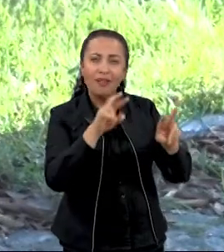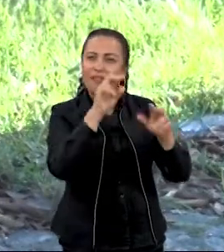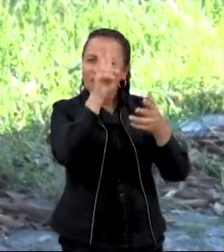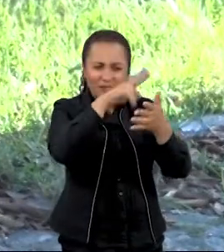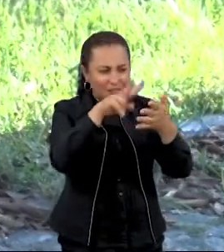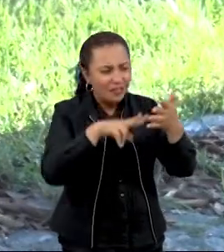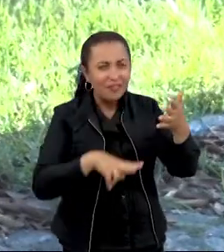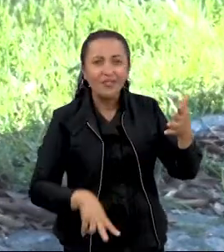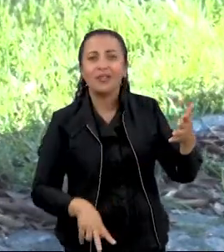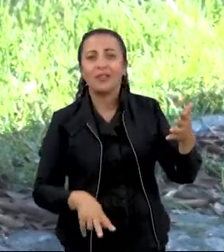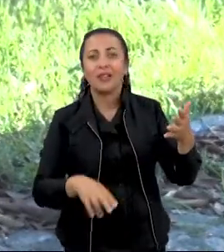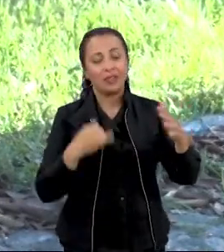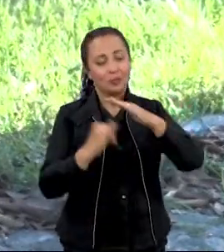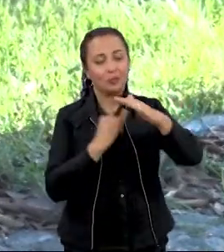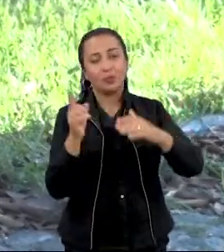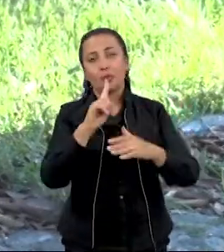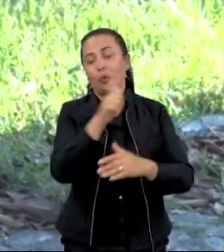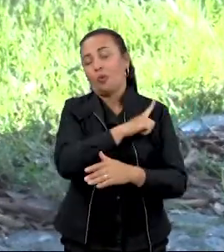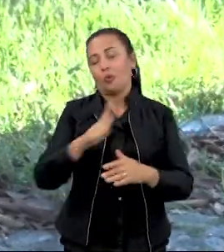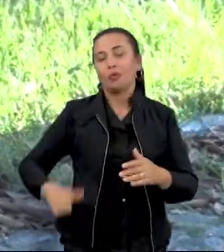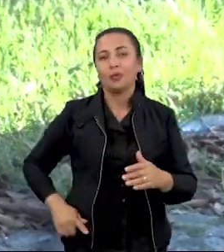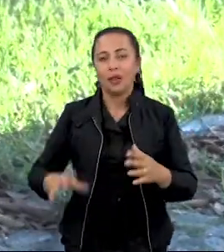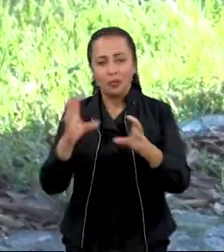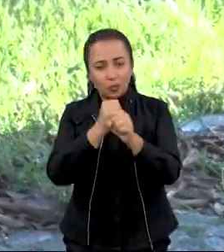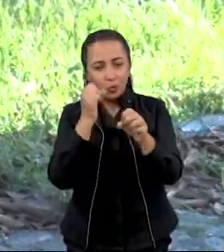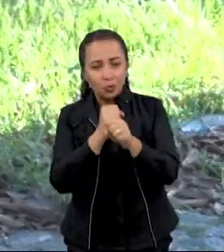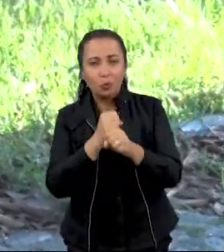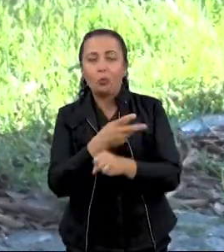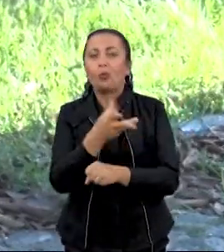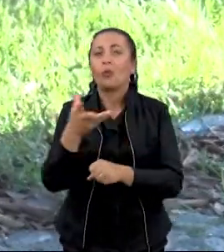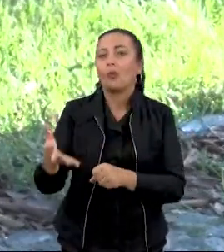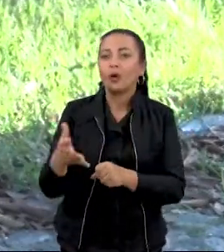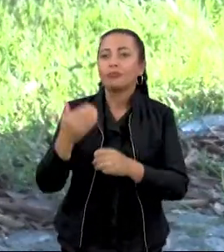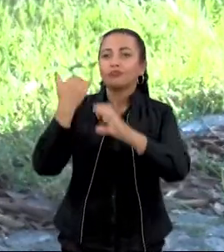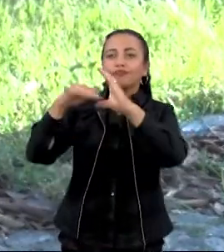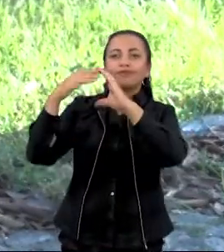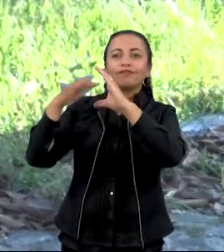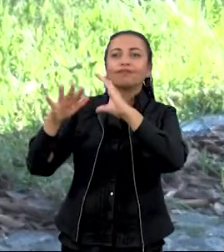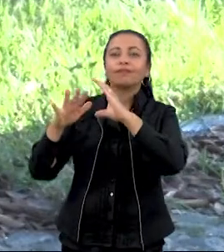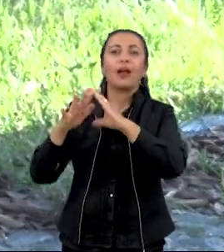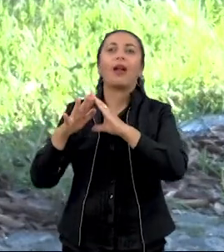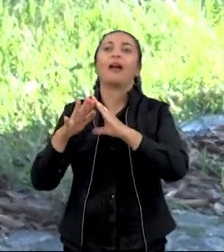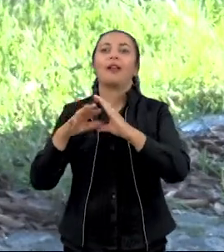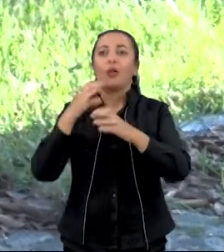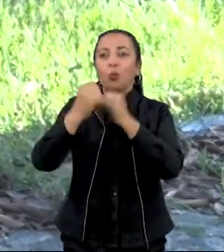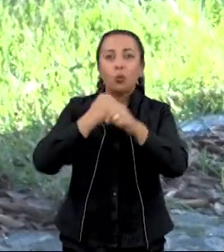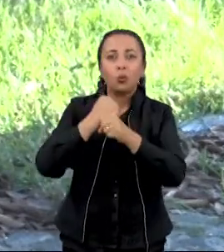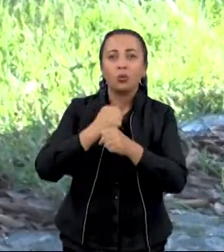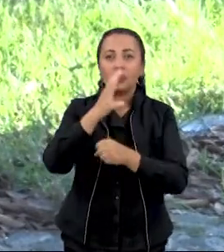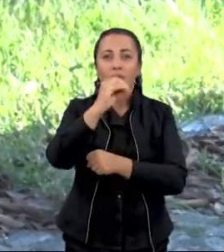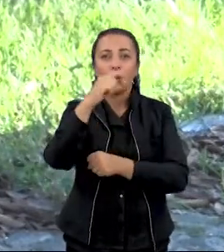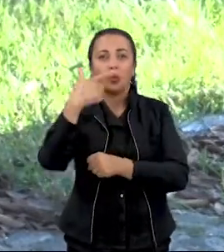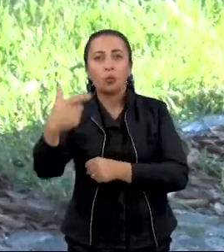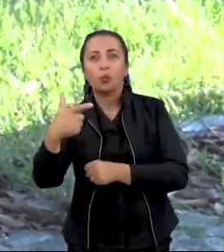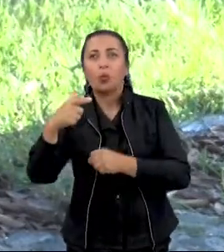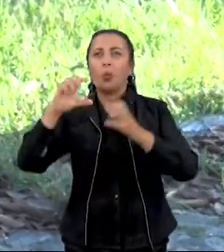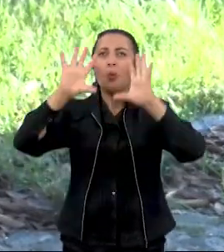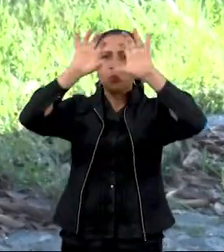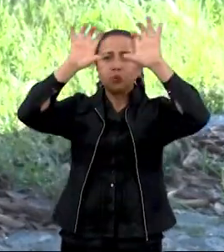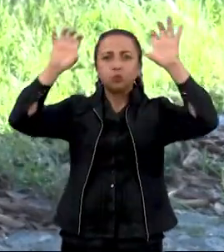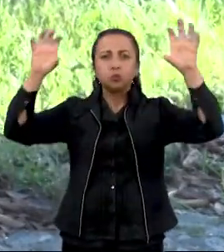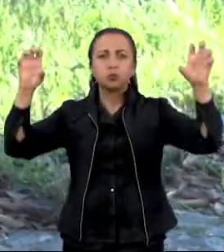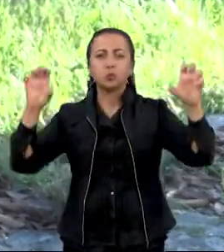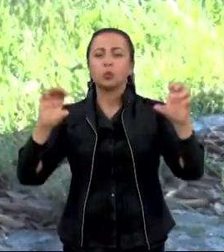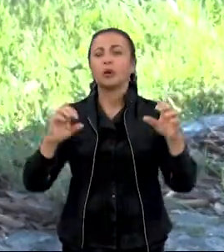várias organizações não governamentais que você chega ali, você calcula o quanto você emite anual, que vai depender do seu quanto